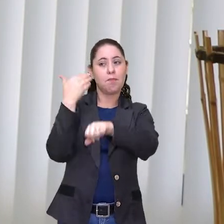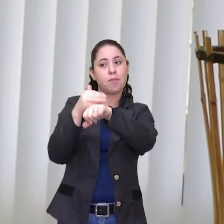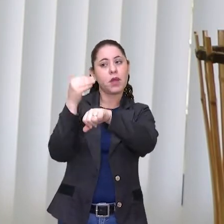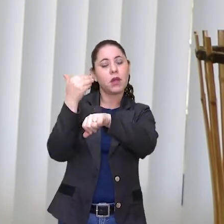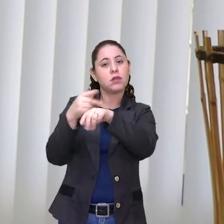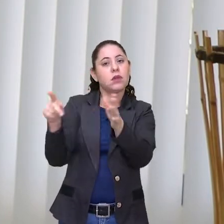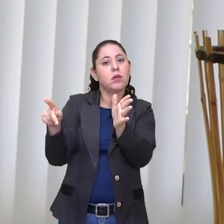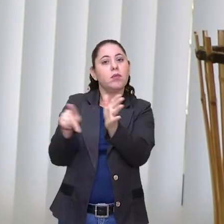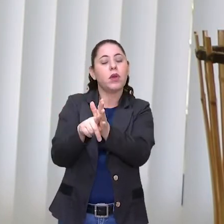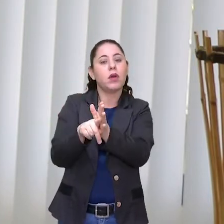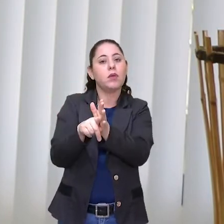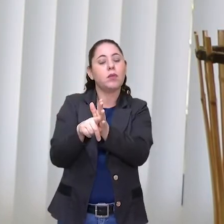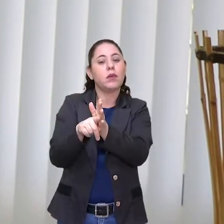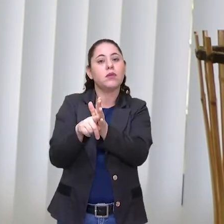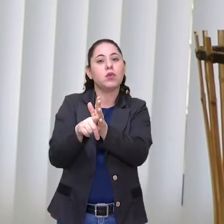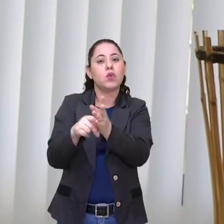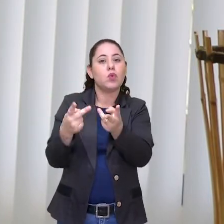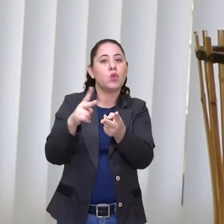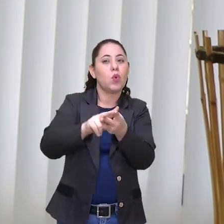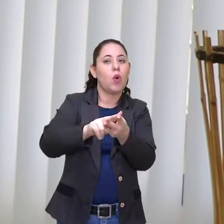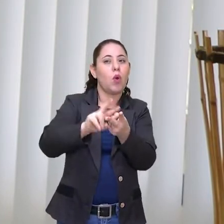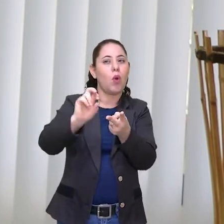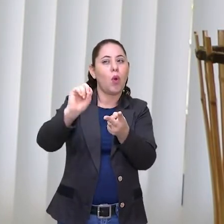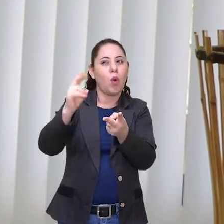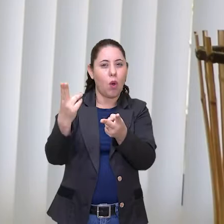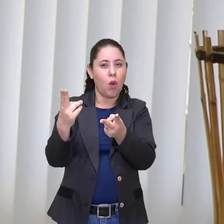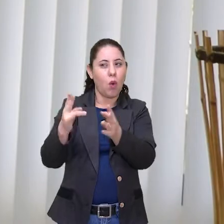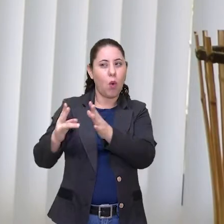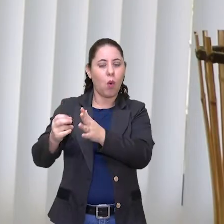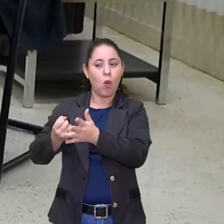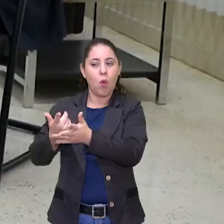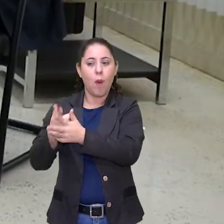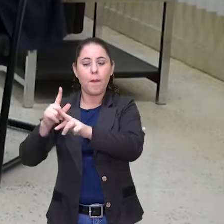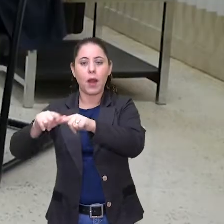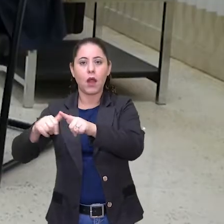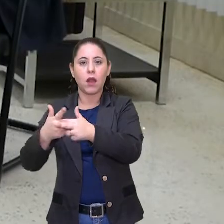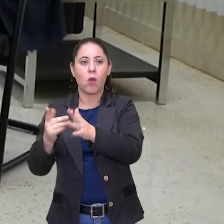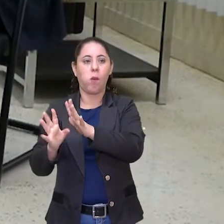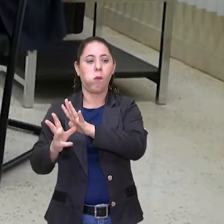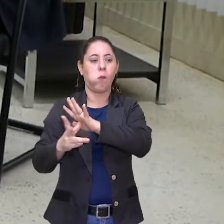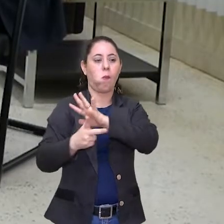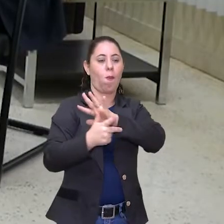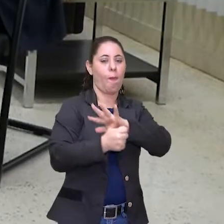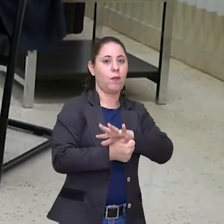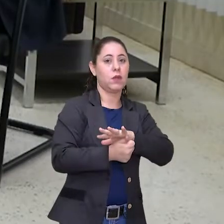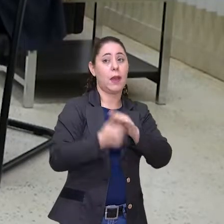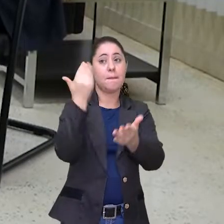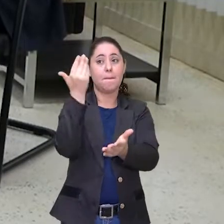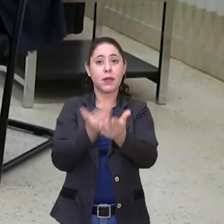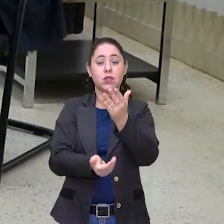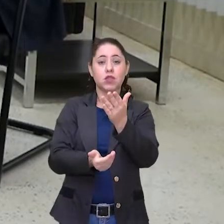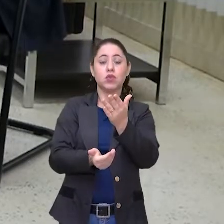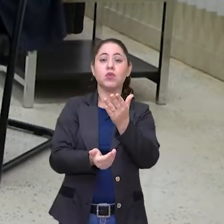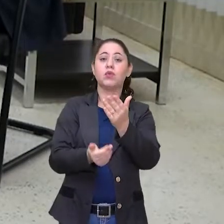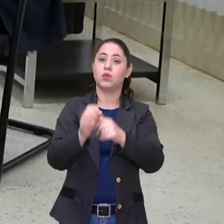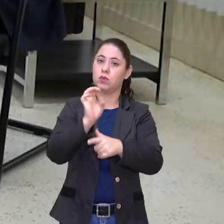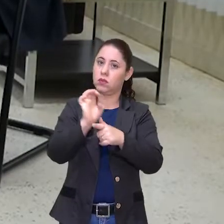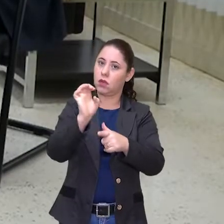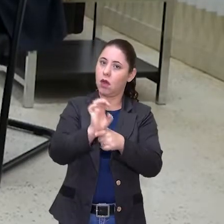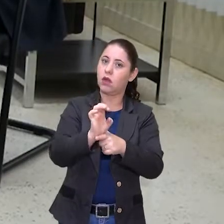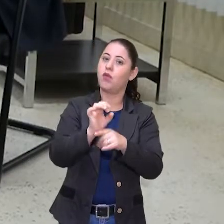na prática do crime ou adquiridos com proveitos do crime que, perdidos em favor da União ou do Estado, são